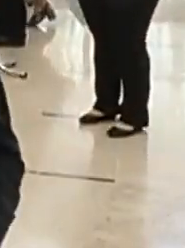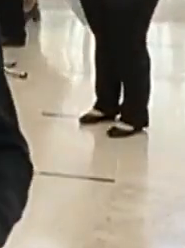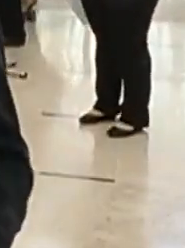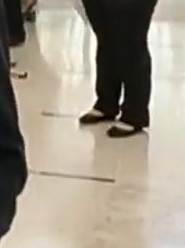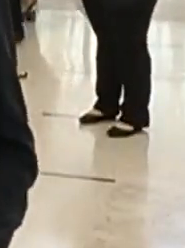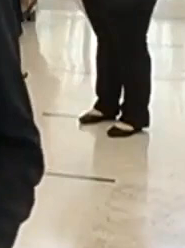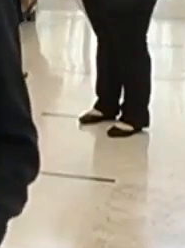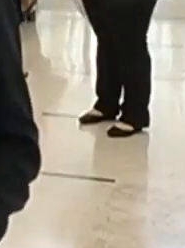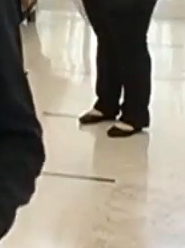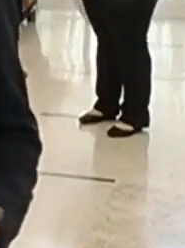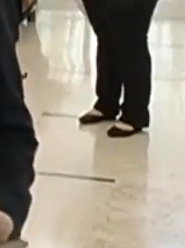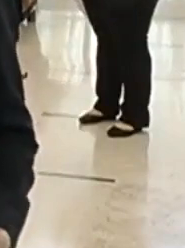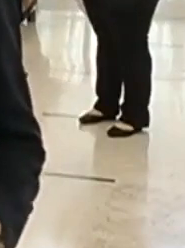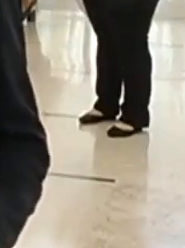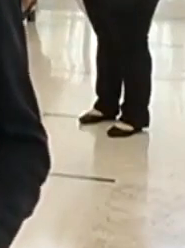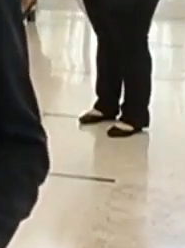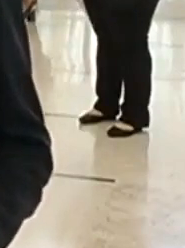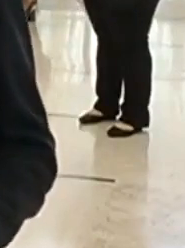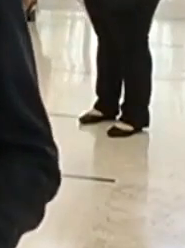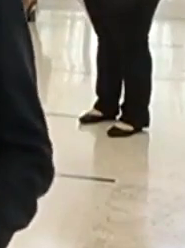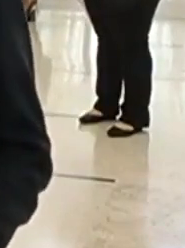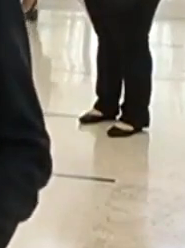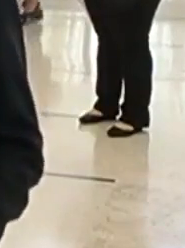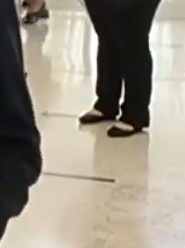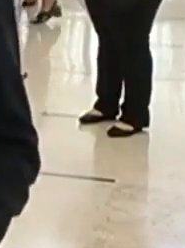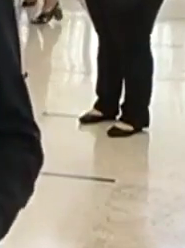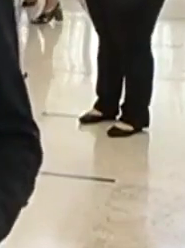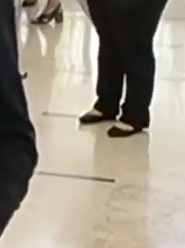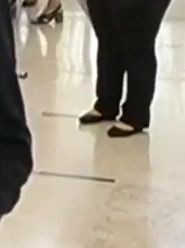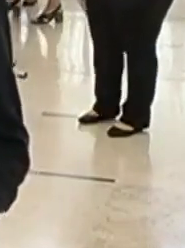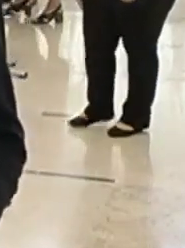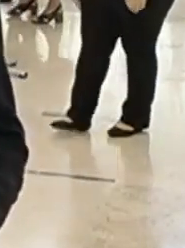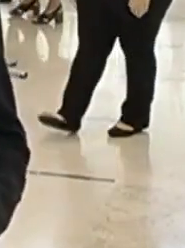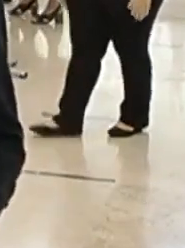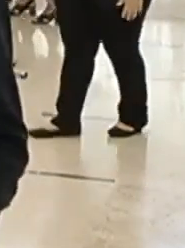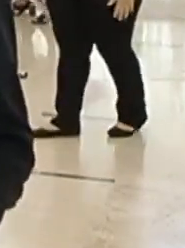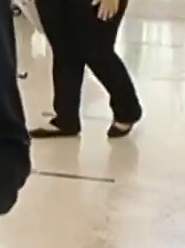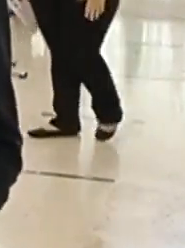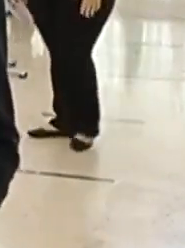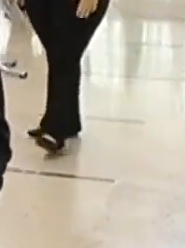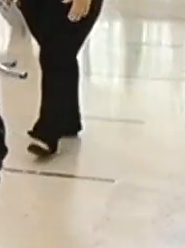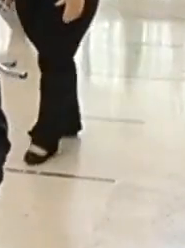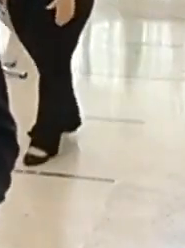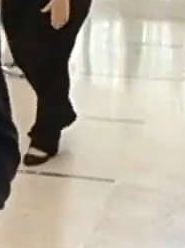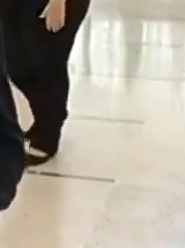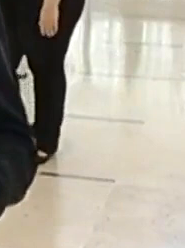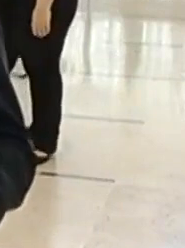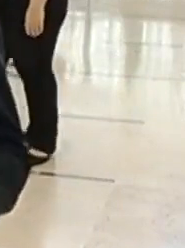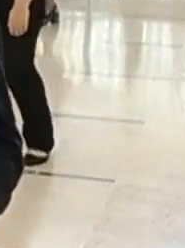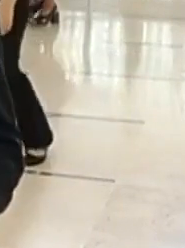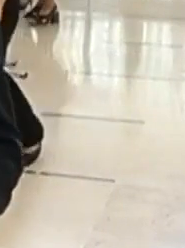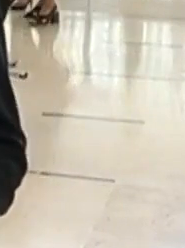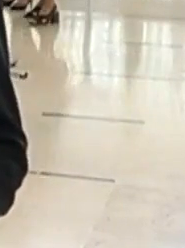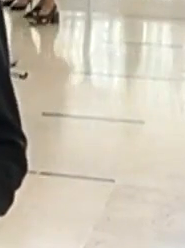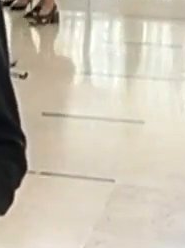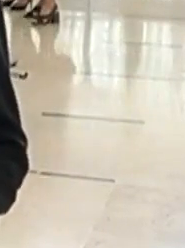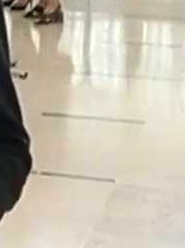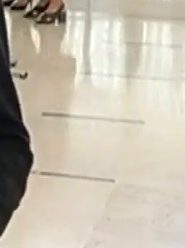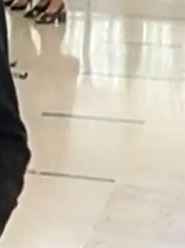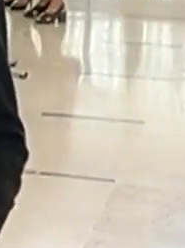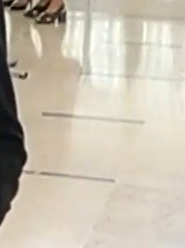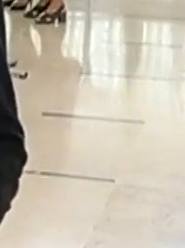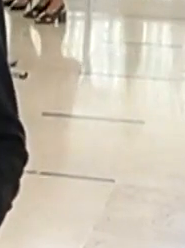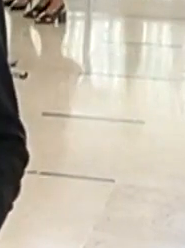Serrano do Novo, o Bartô, eles três estão sendo muito atuantes aqui na casa desde o final do ano passado. E também ele falando